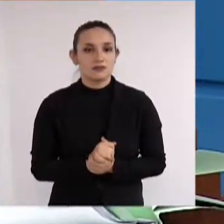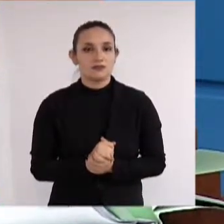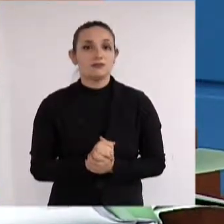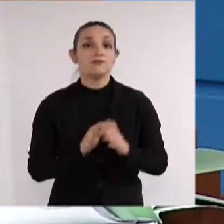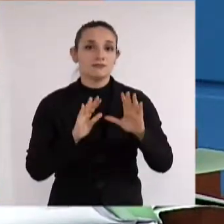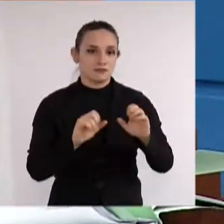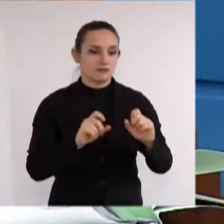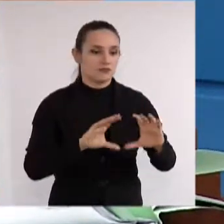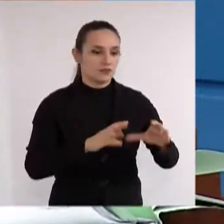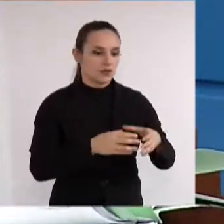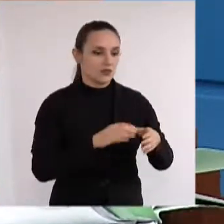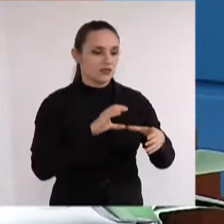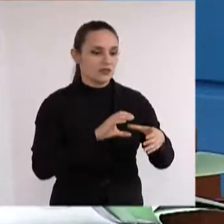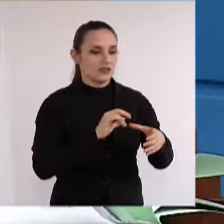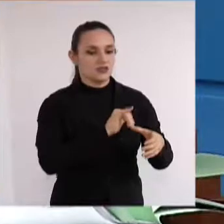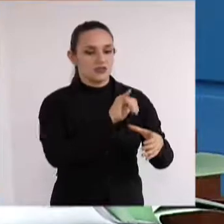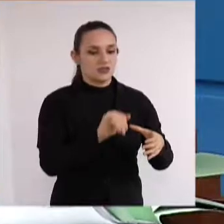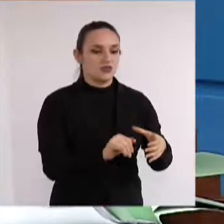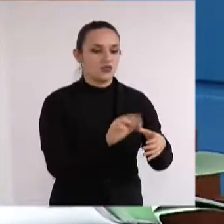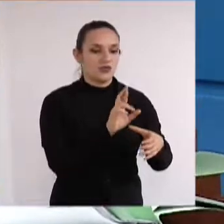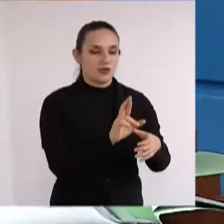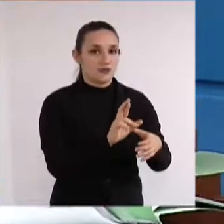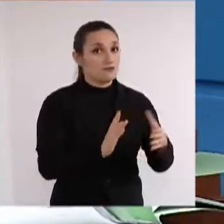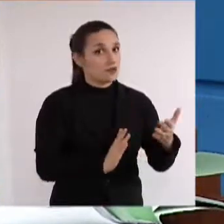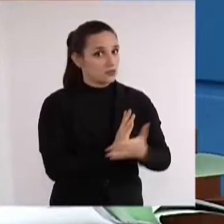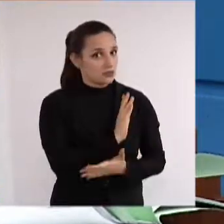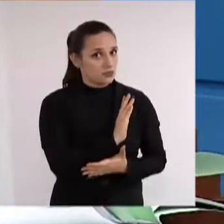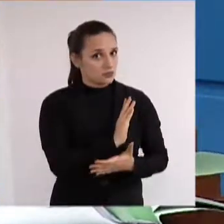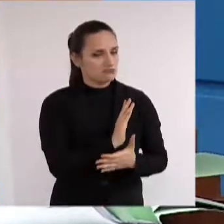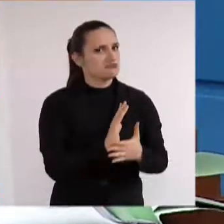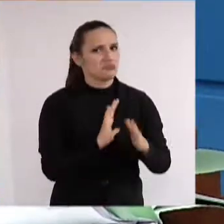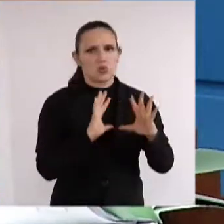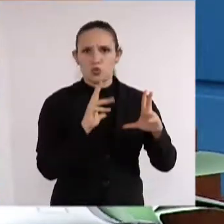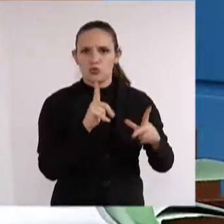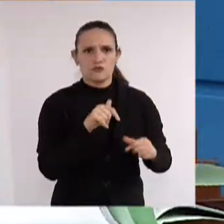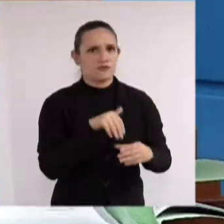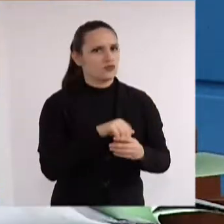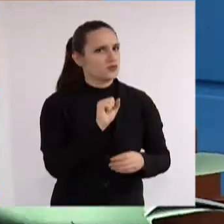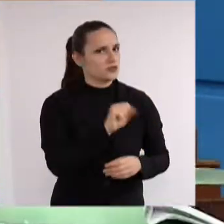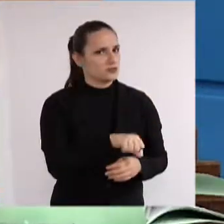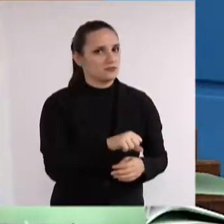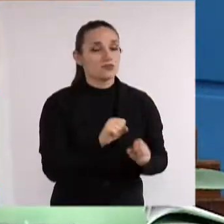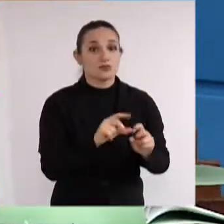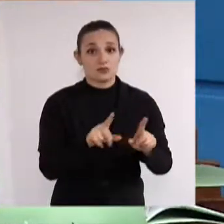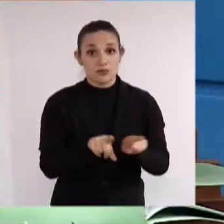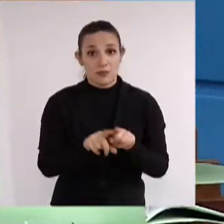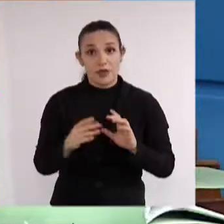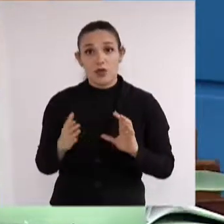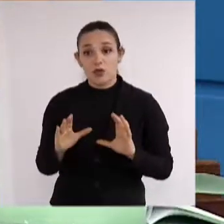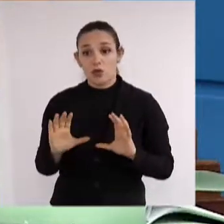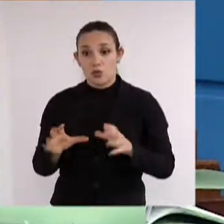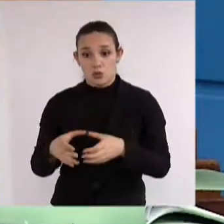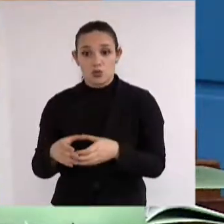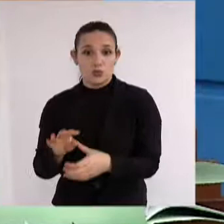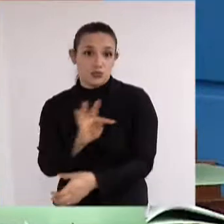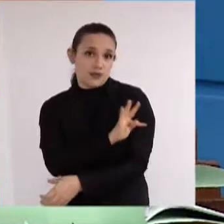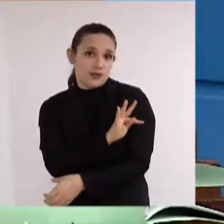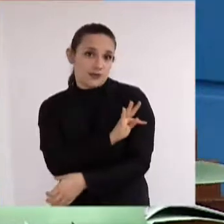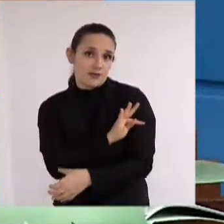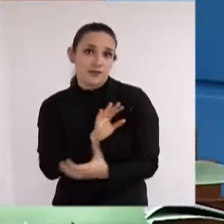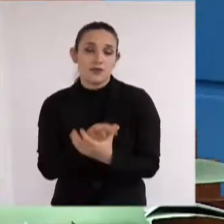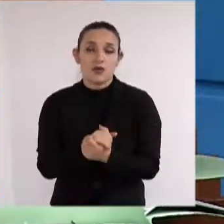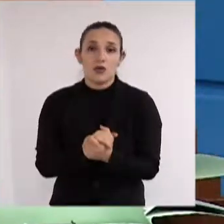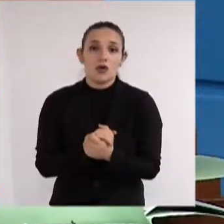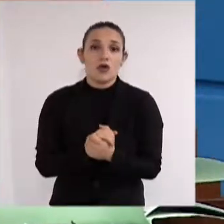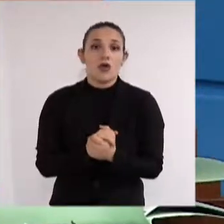pela Comissão de Constituição, Justiça e Redação, unânime, como também foi aprovado